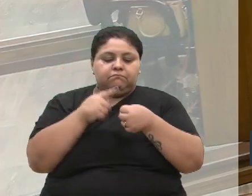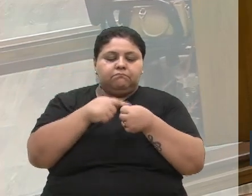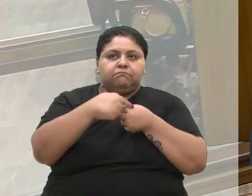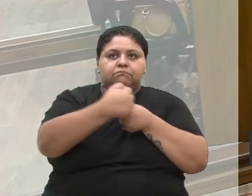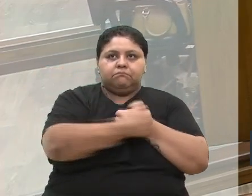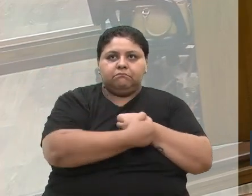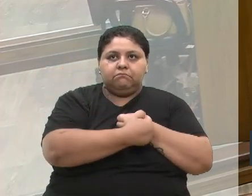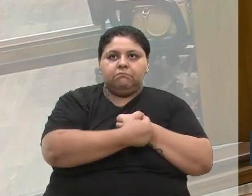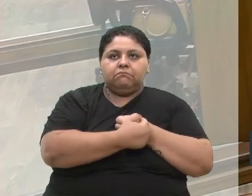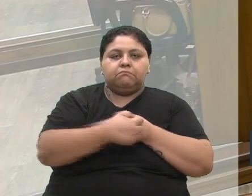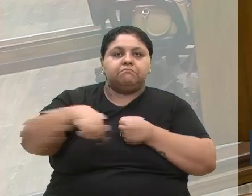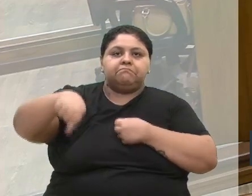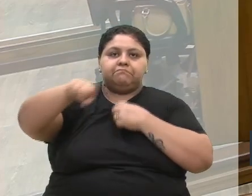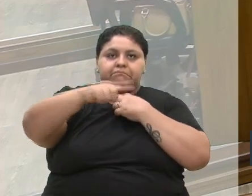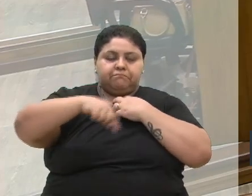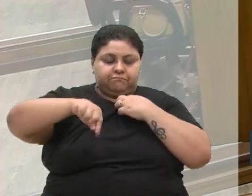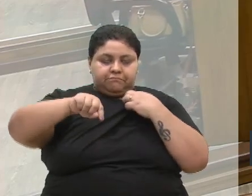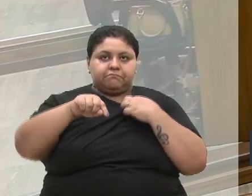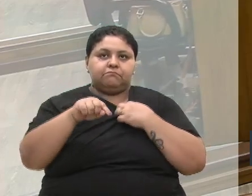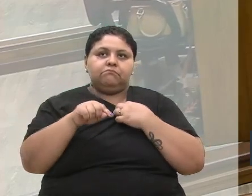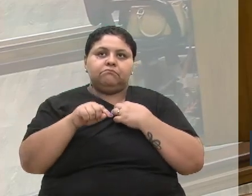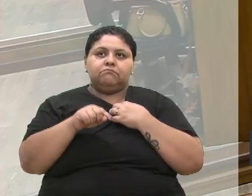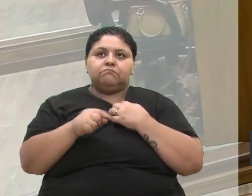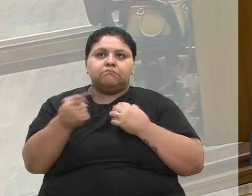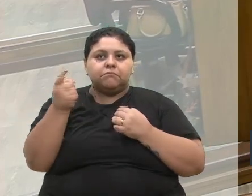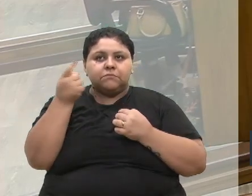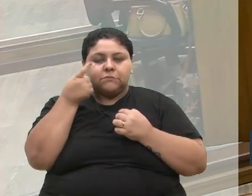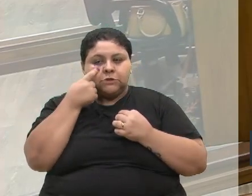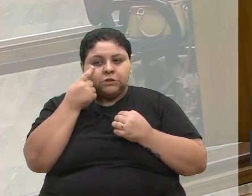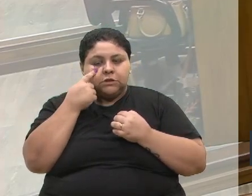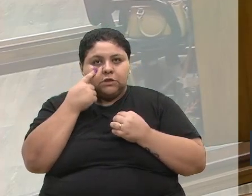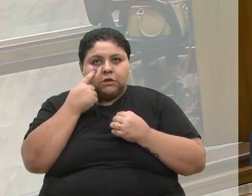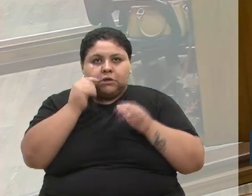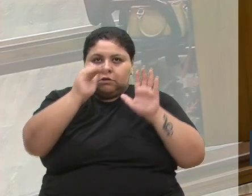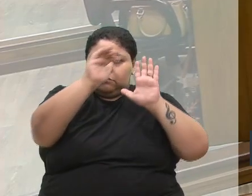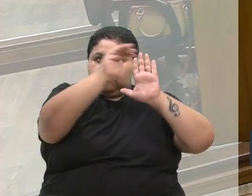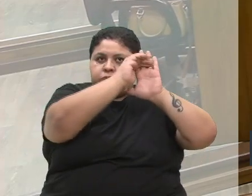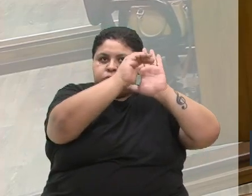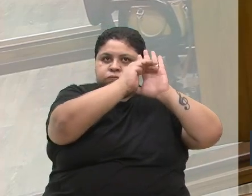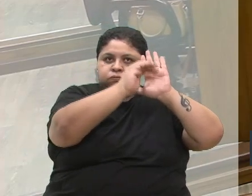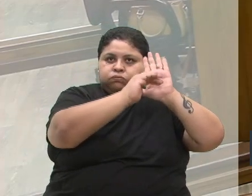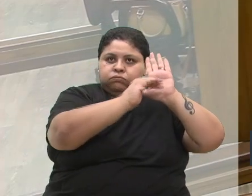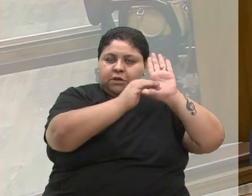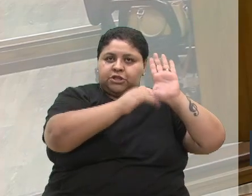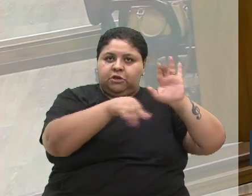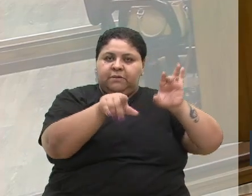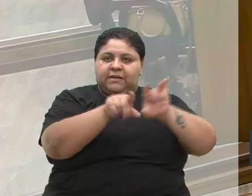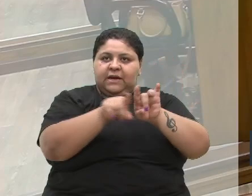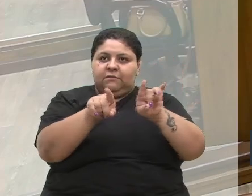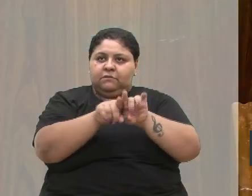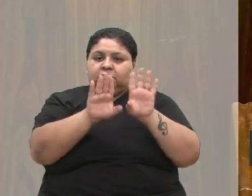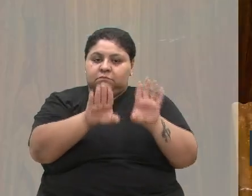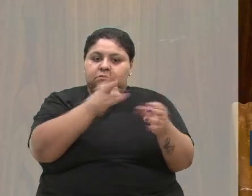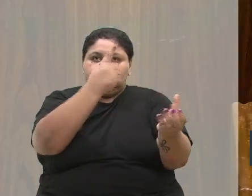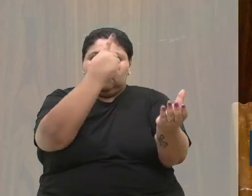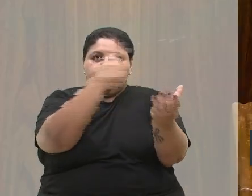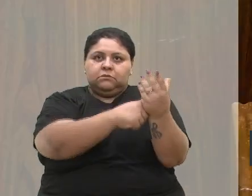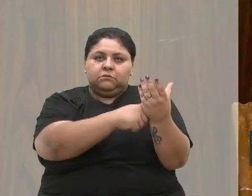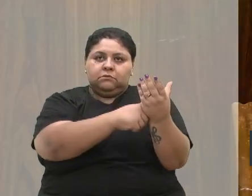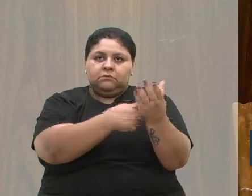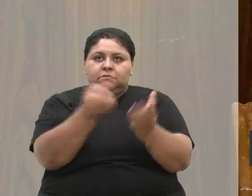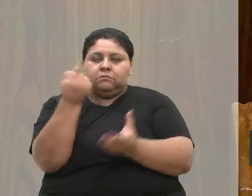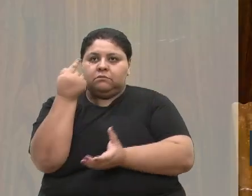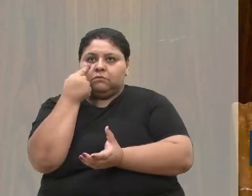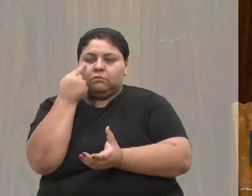A gente estava olhando a programação quando a gente parou para fazer a agenda e